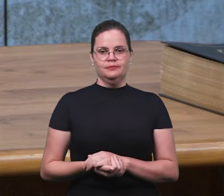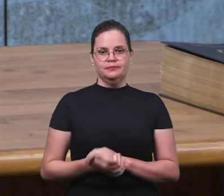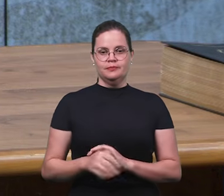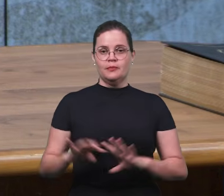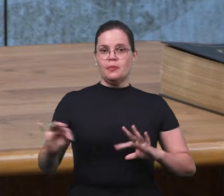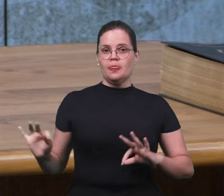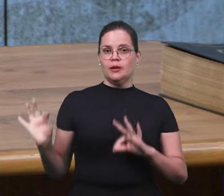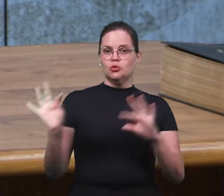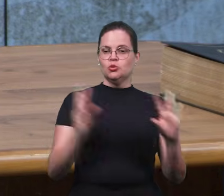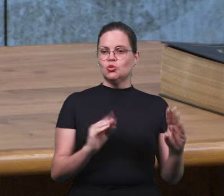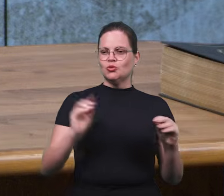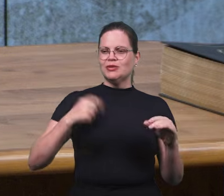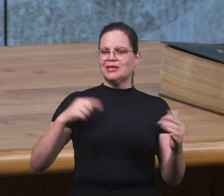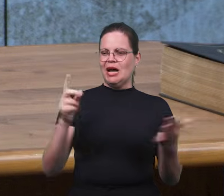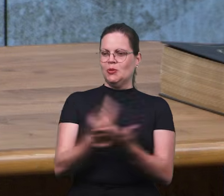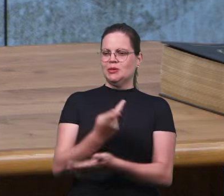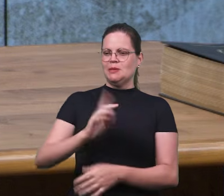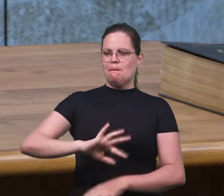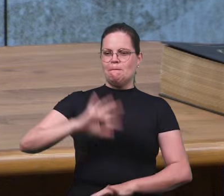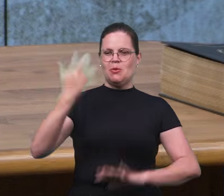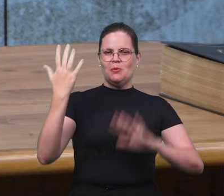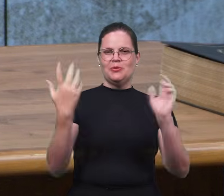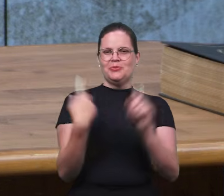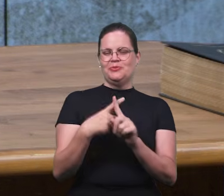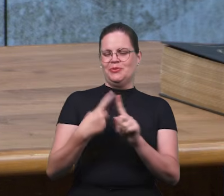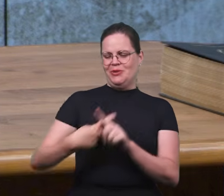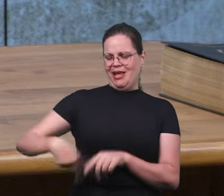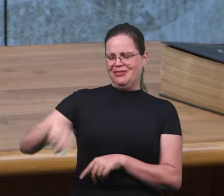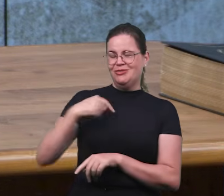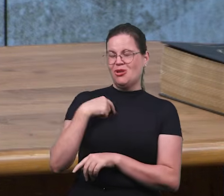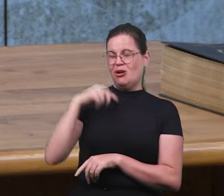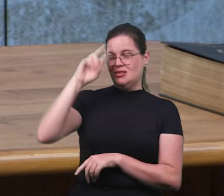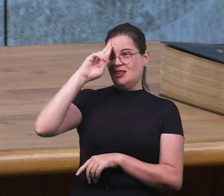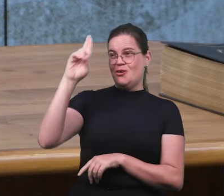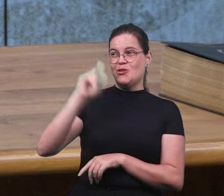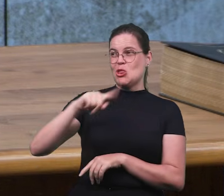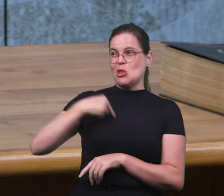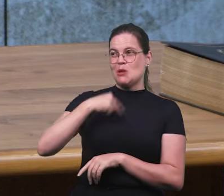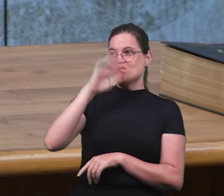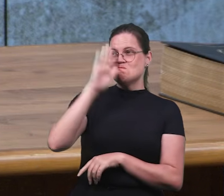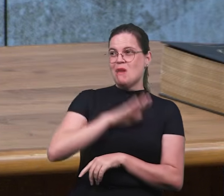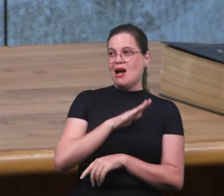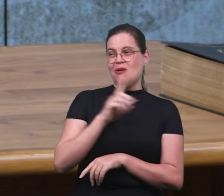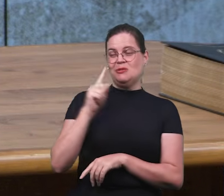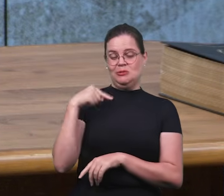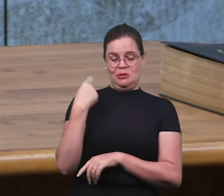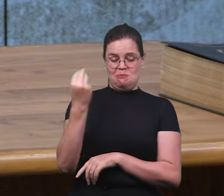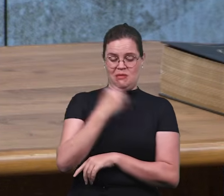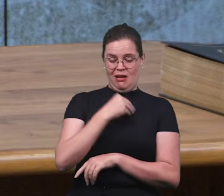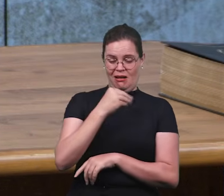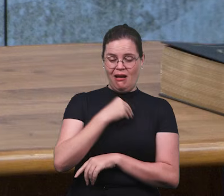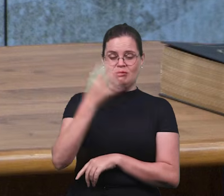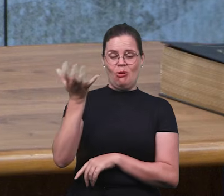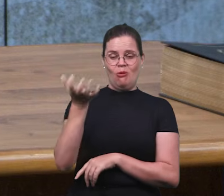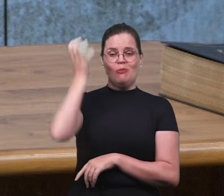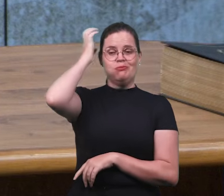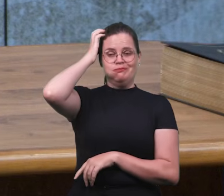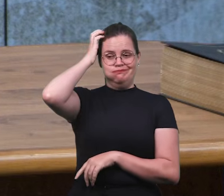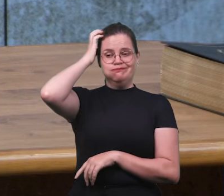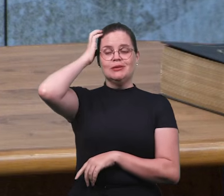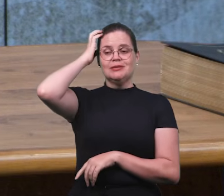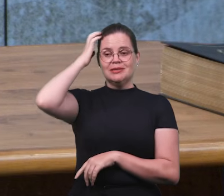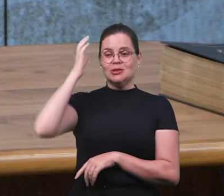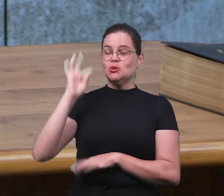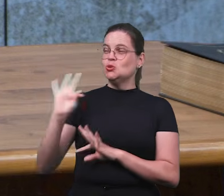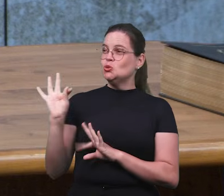nos tem sucedido por causa das nossas más obras e da nossa grande culpa, ainda